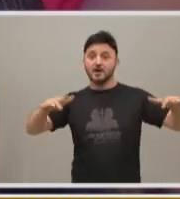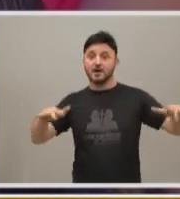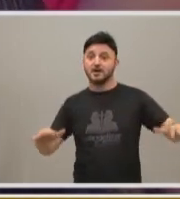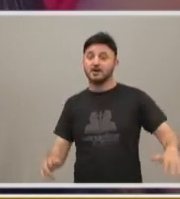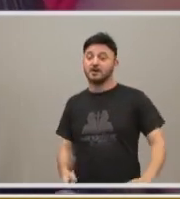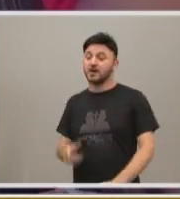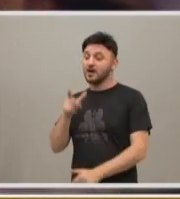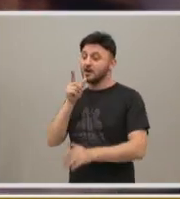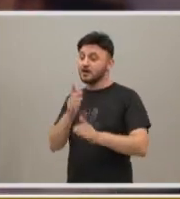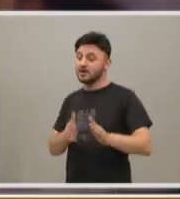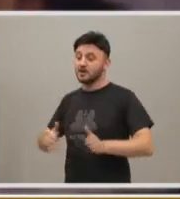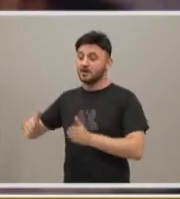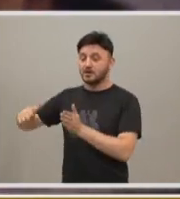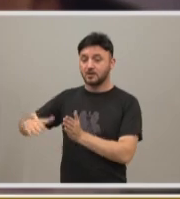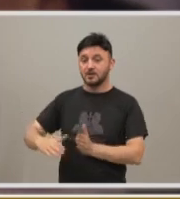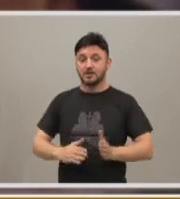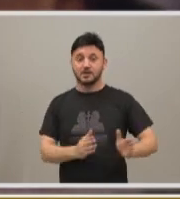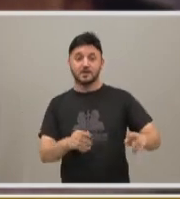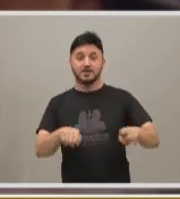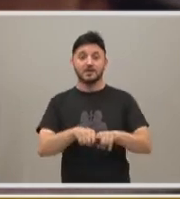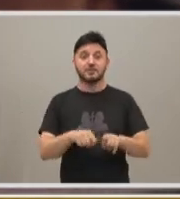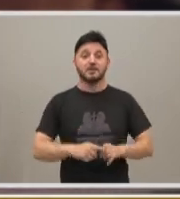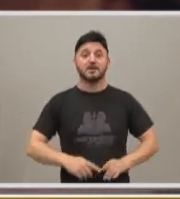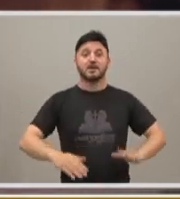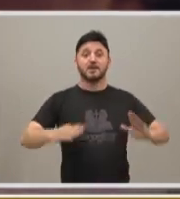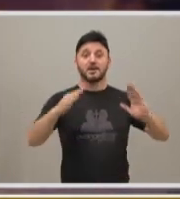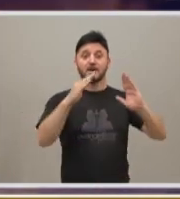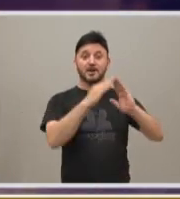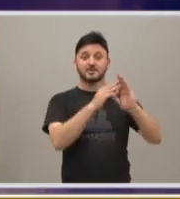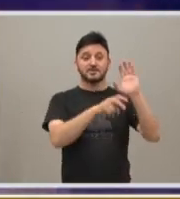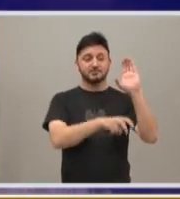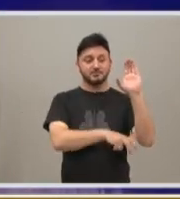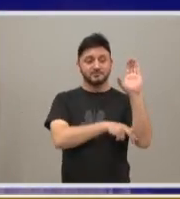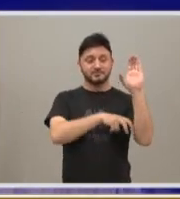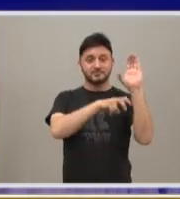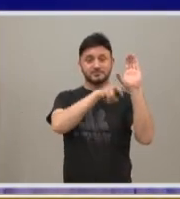naquele rio, em casa de Zaqueu,